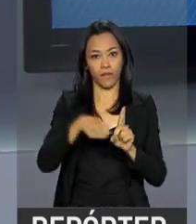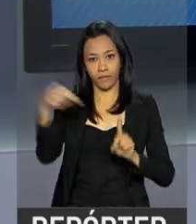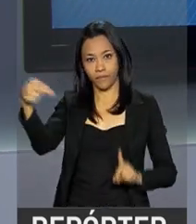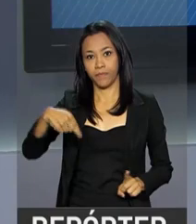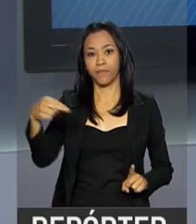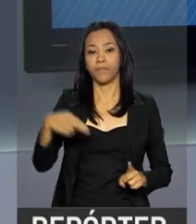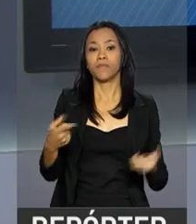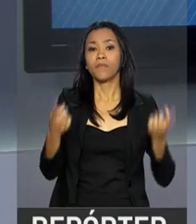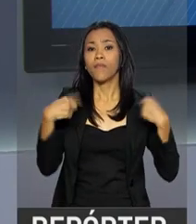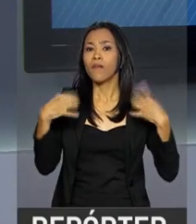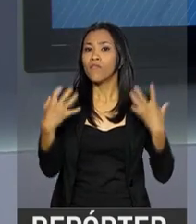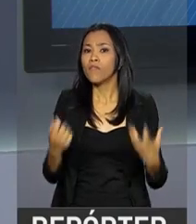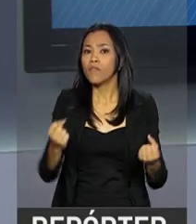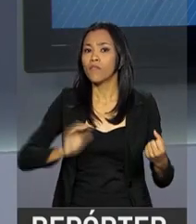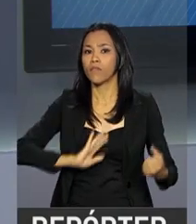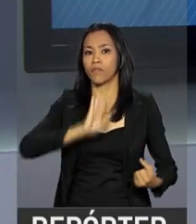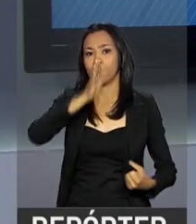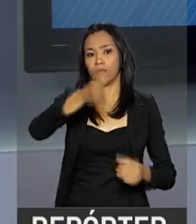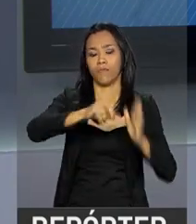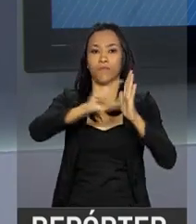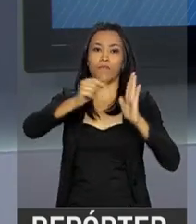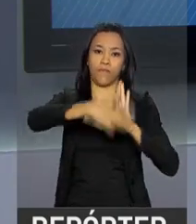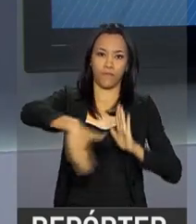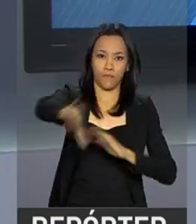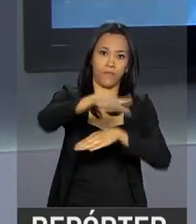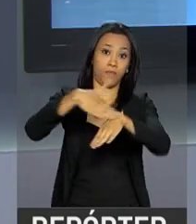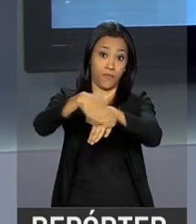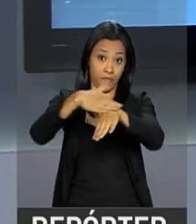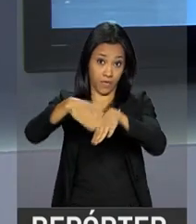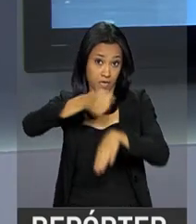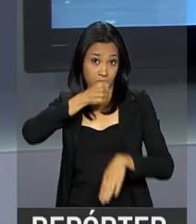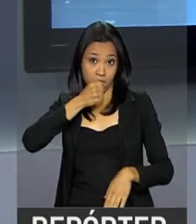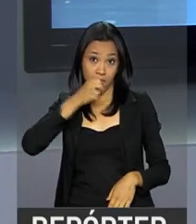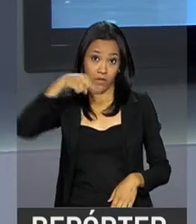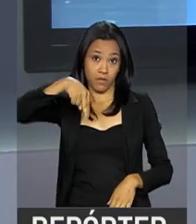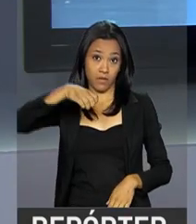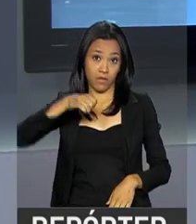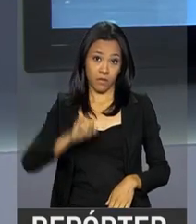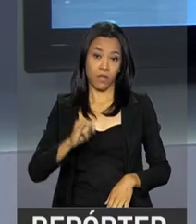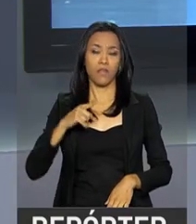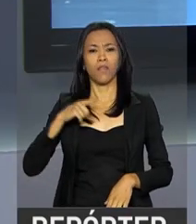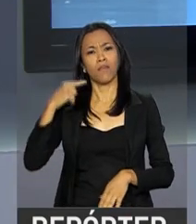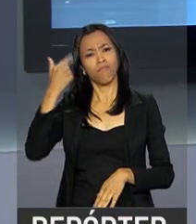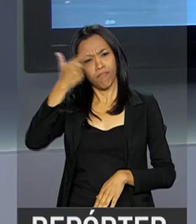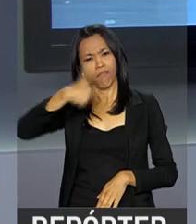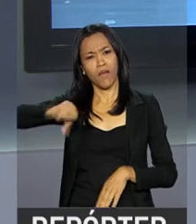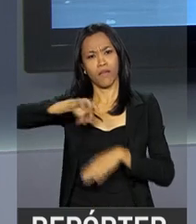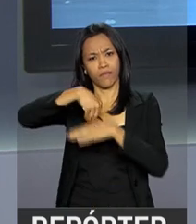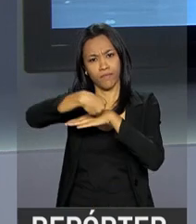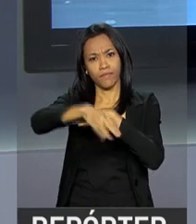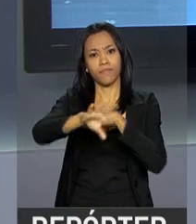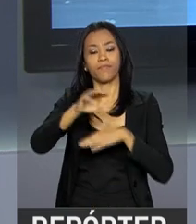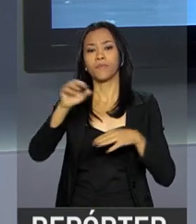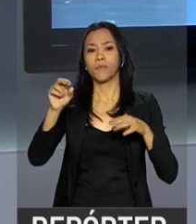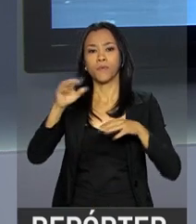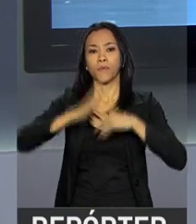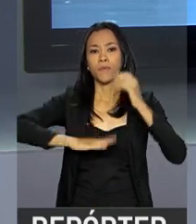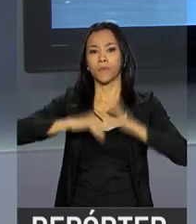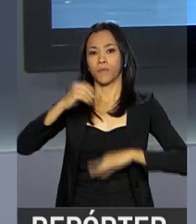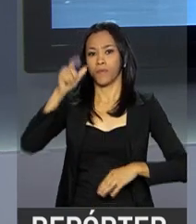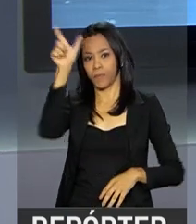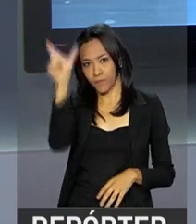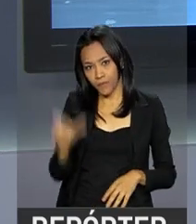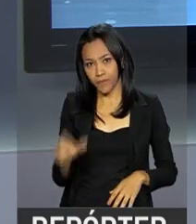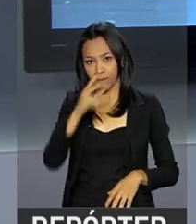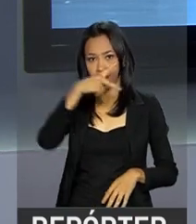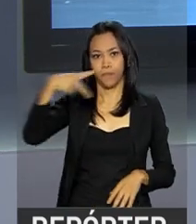novembro vamos até o palácio do planalto conversar com o repórter ney pereira ele traz pra gente informações sobre o presidente michel temer